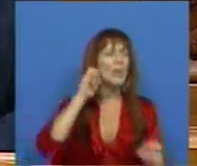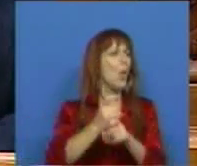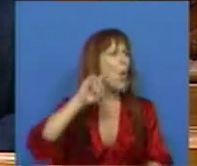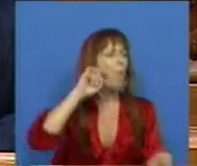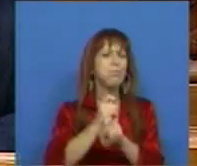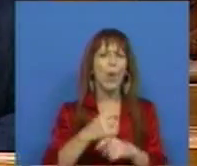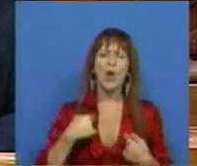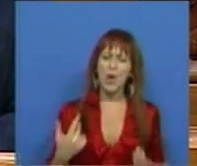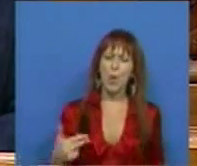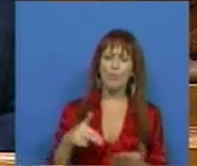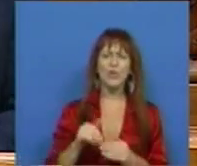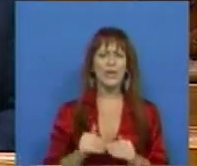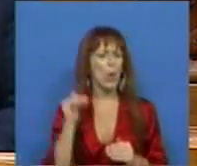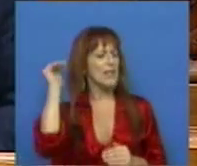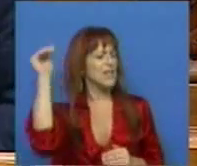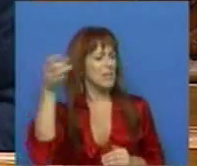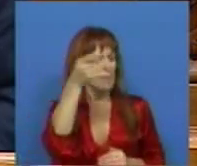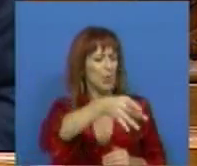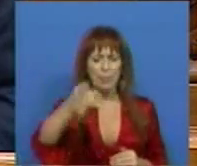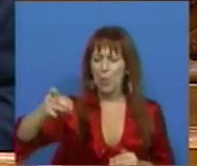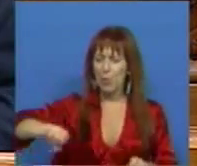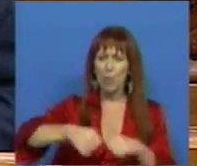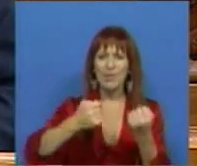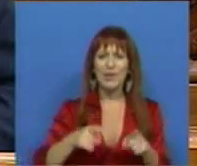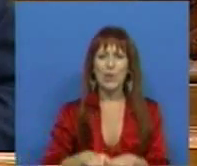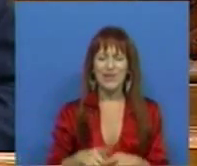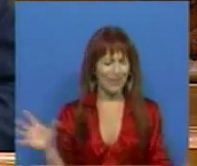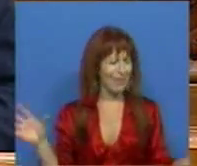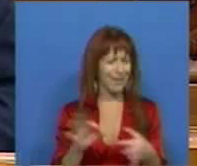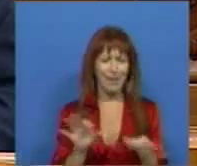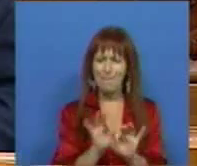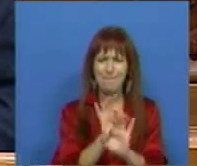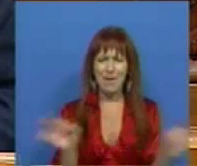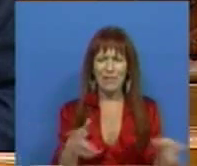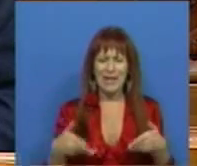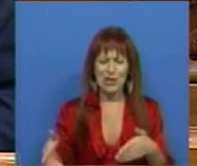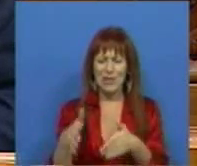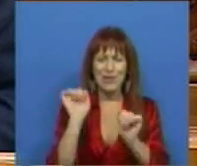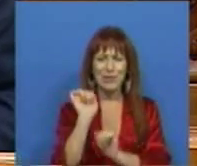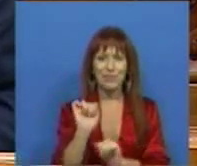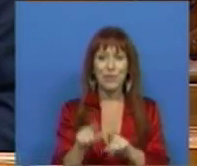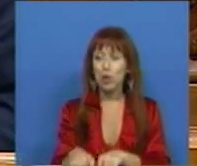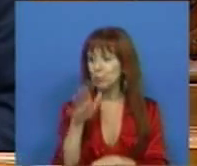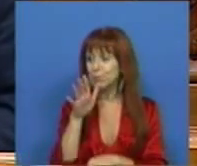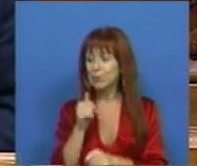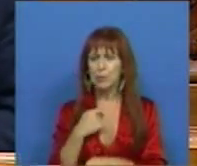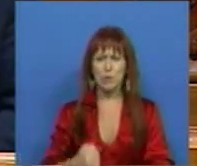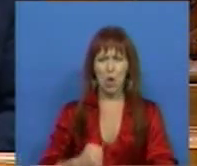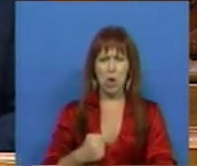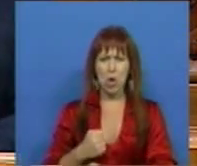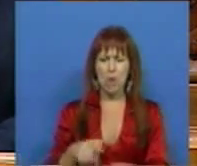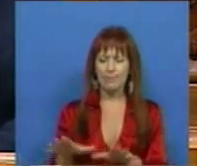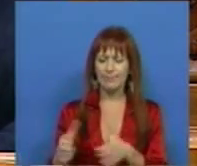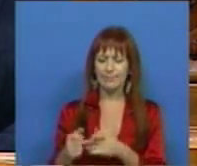se reclama de uma posição acima dos partidos, a perfeita sintonia desta estratégia com o discurso aguerrido